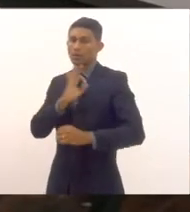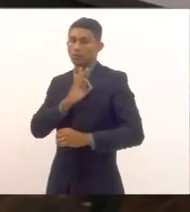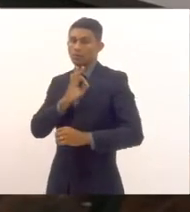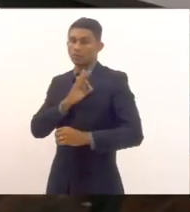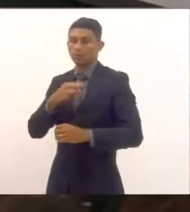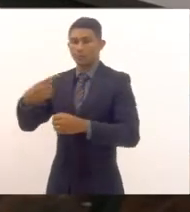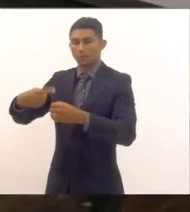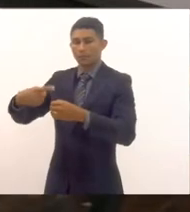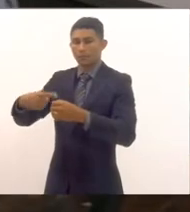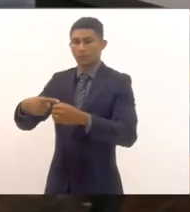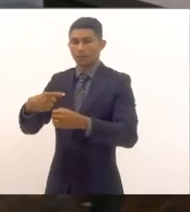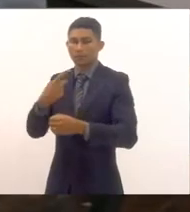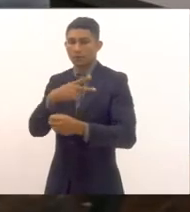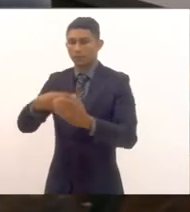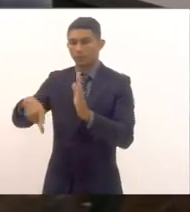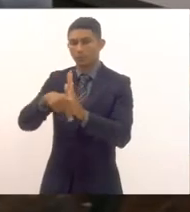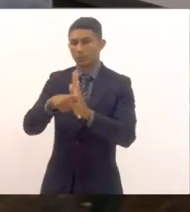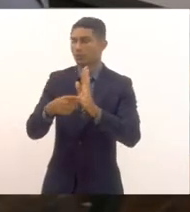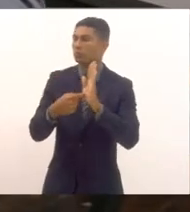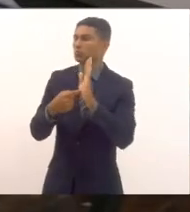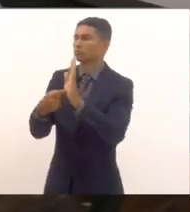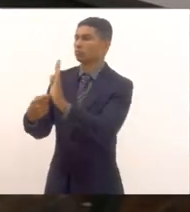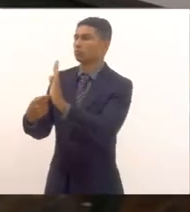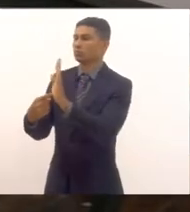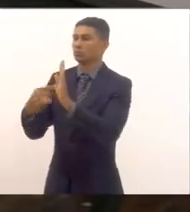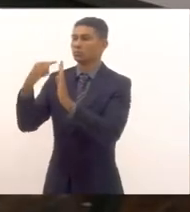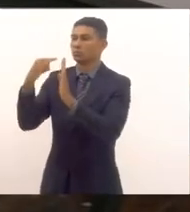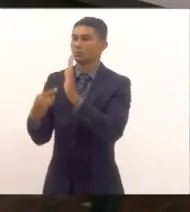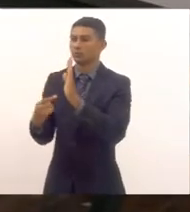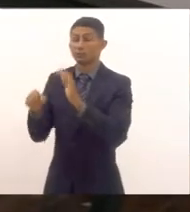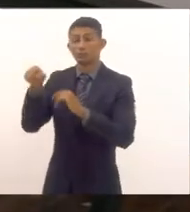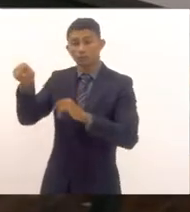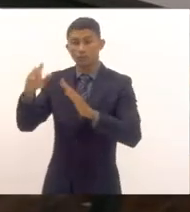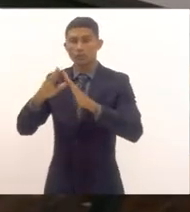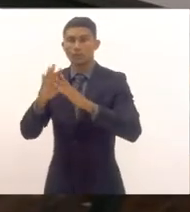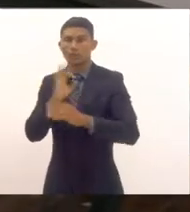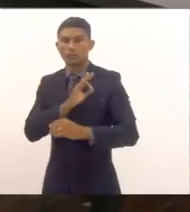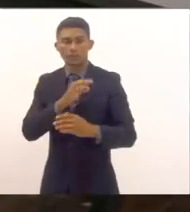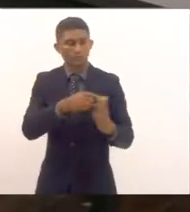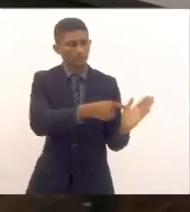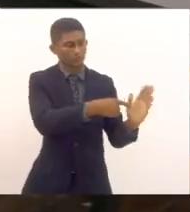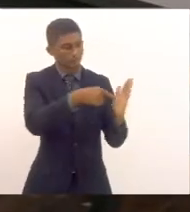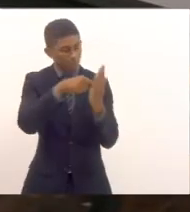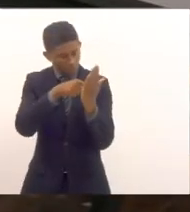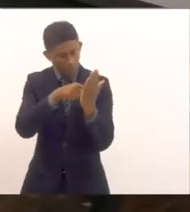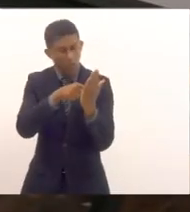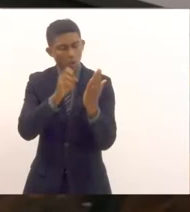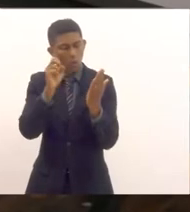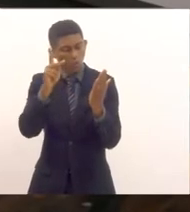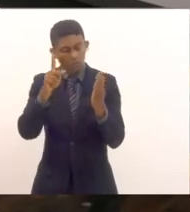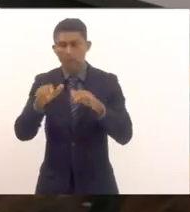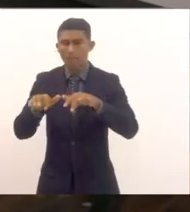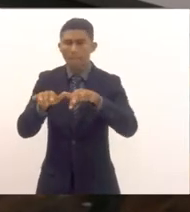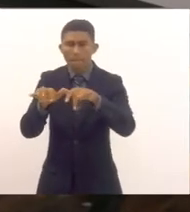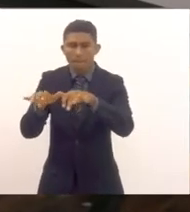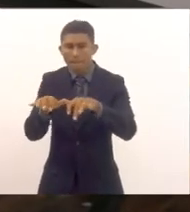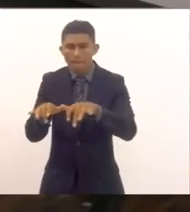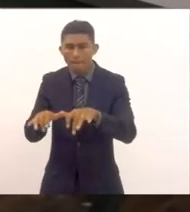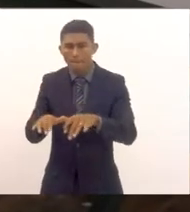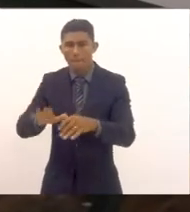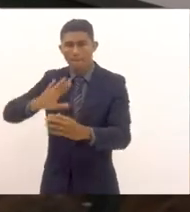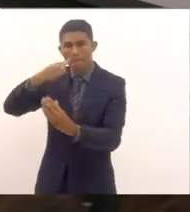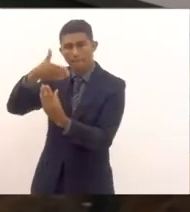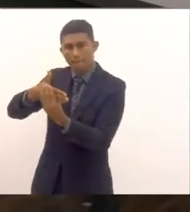delegacia do bairro a delegacia vai incluir essa documentação de forma digital e na drf eu